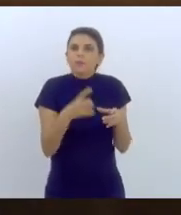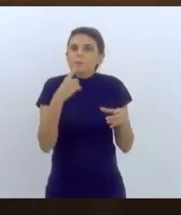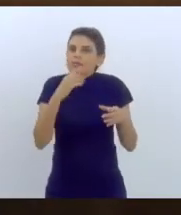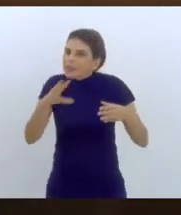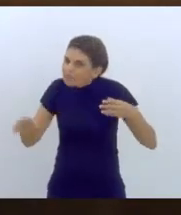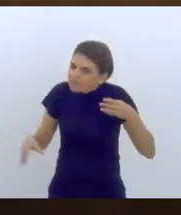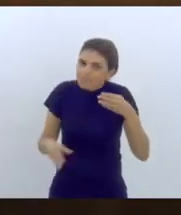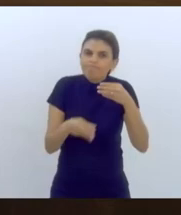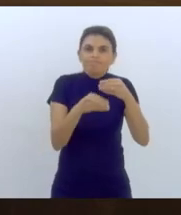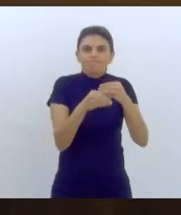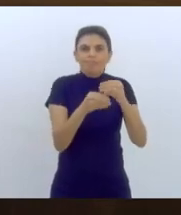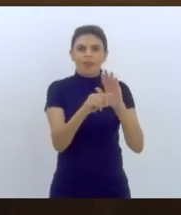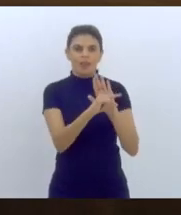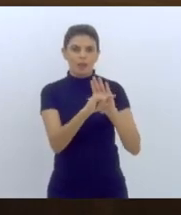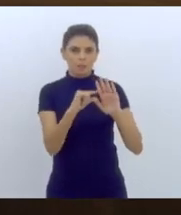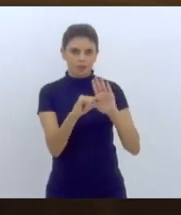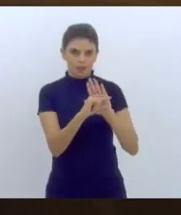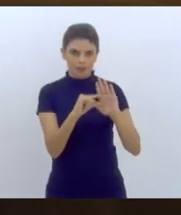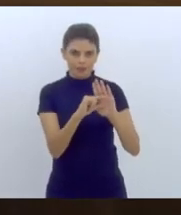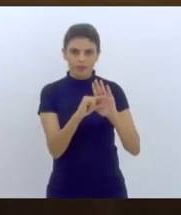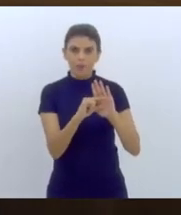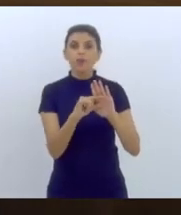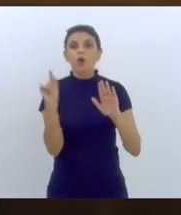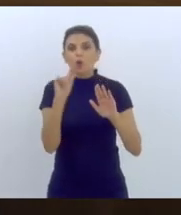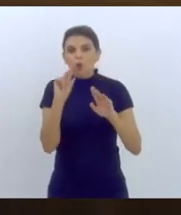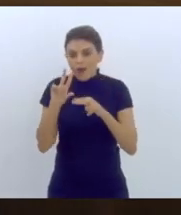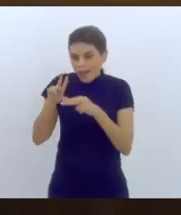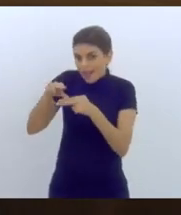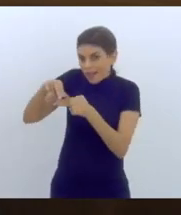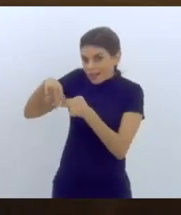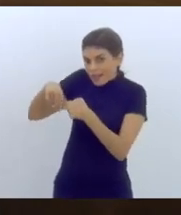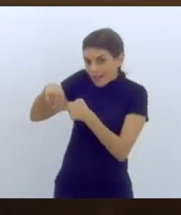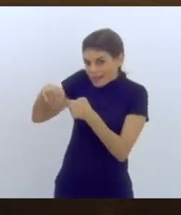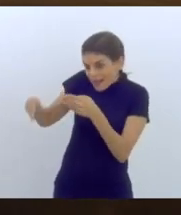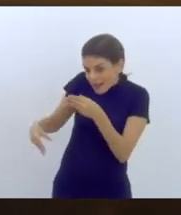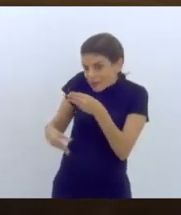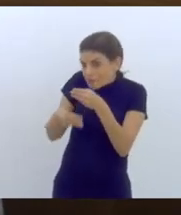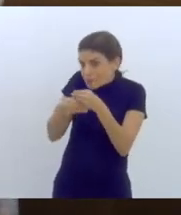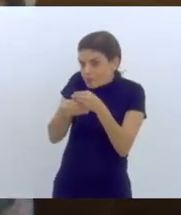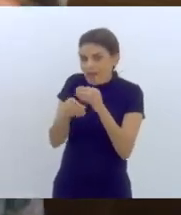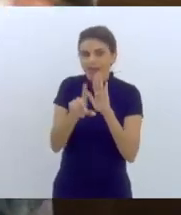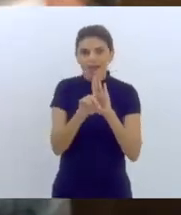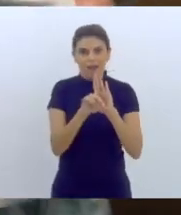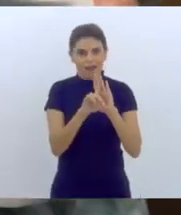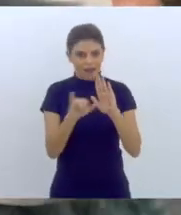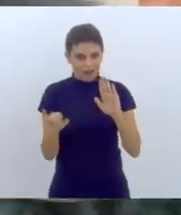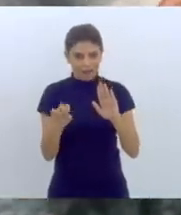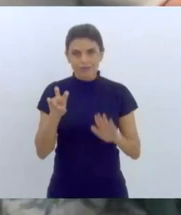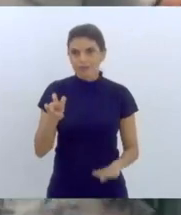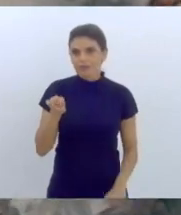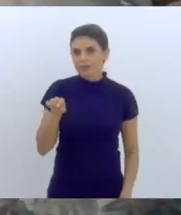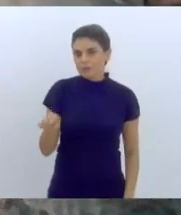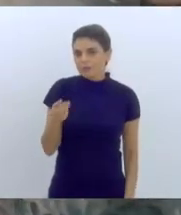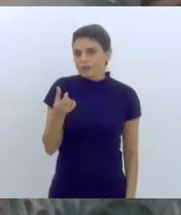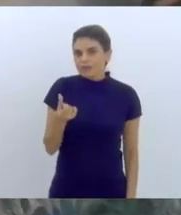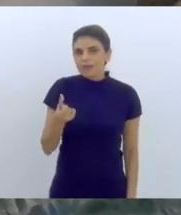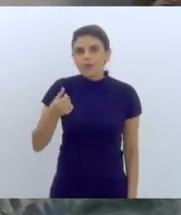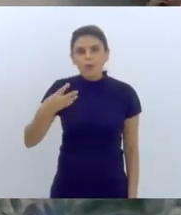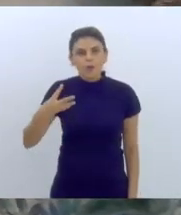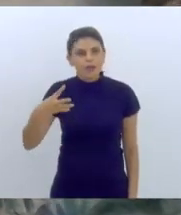emenda e anexar ao escopo da lei